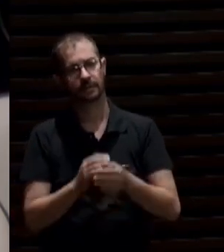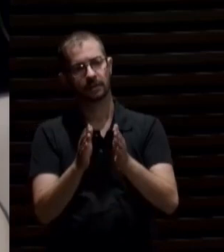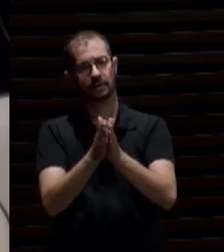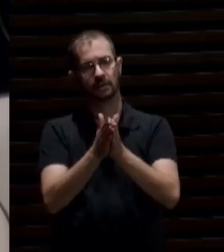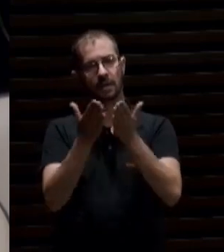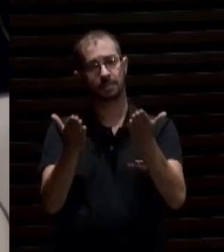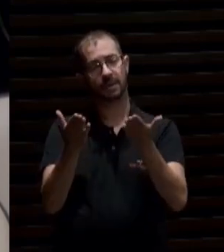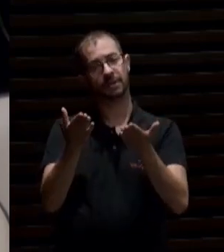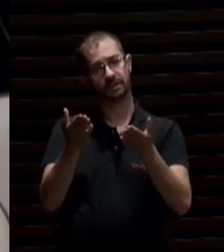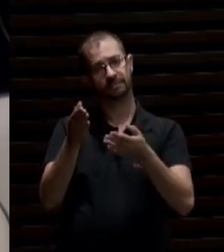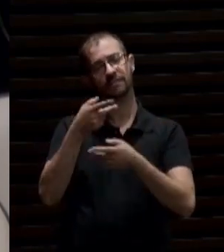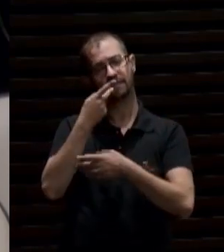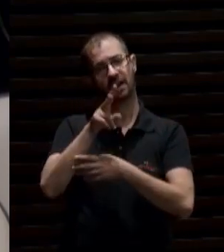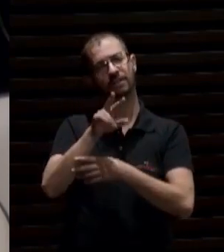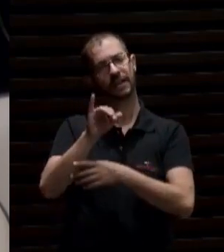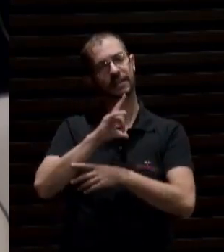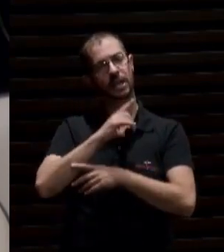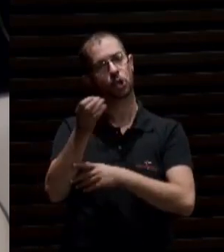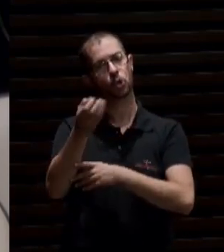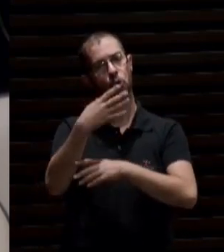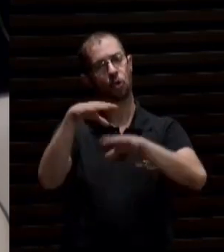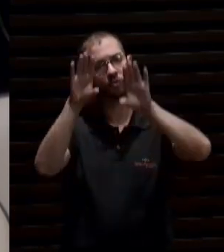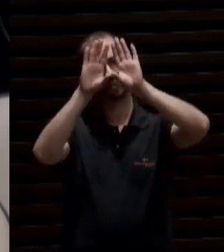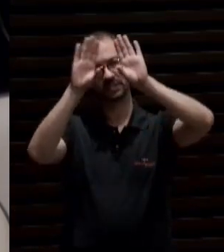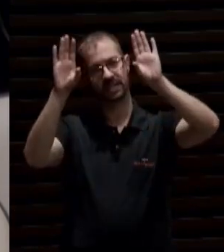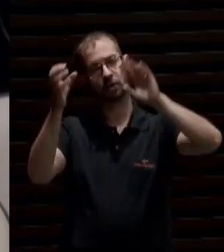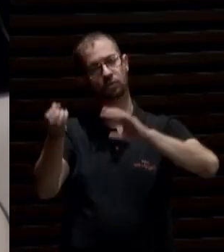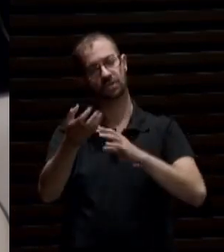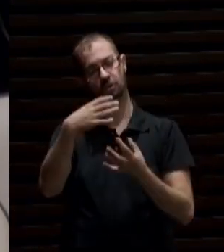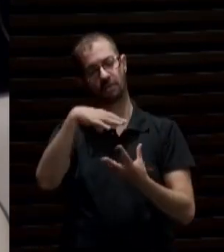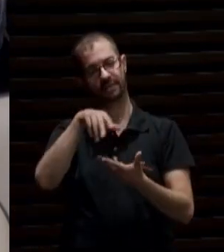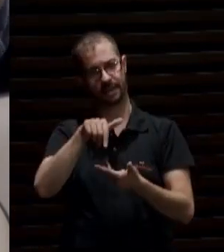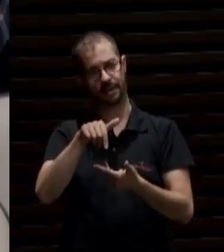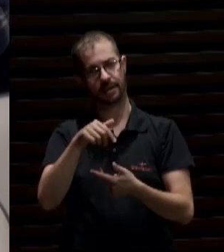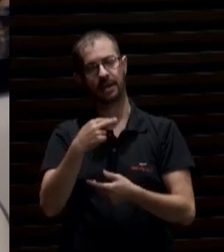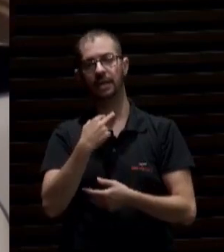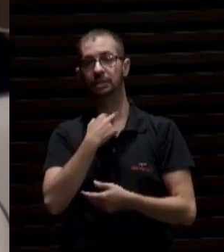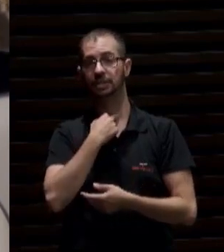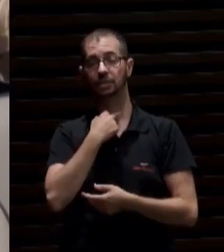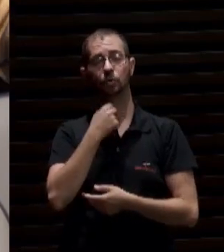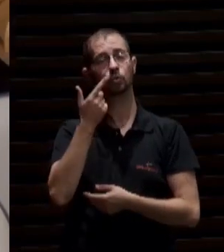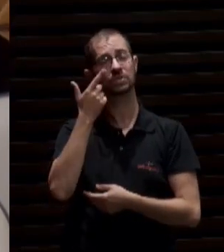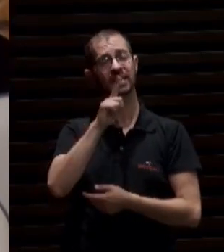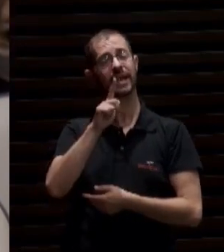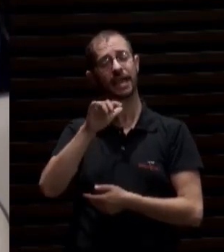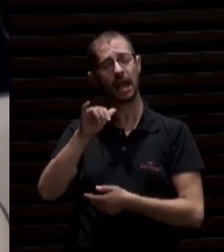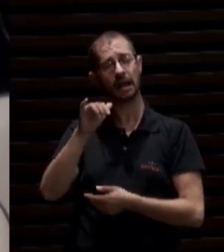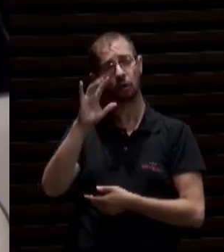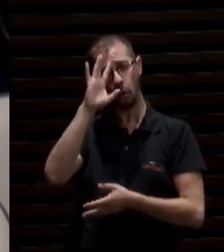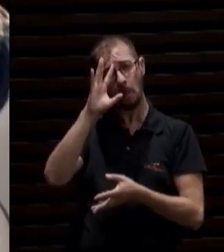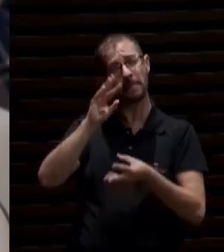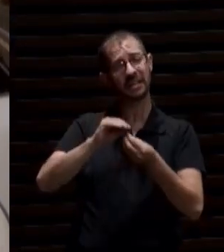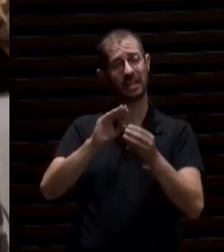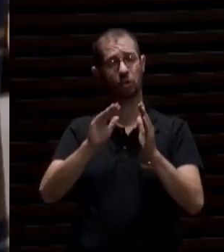haverão novos céus e nova terra na eternidade. Nós não conseguimos desfrutar em plenitude isso hoje, mas existe